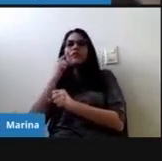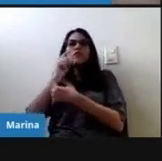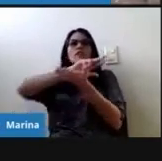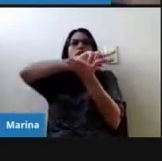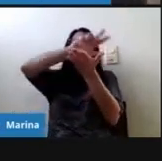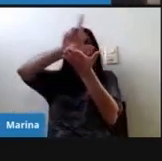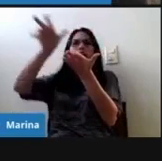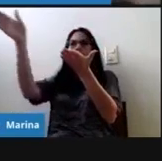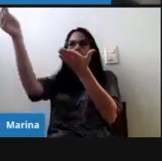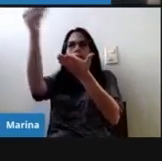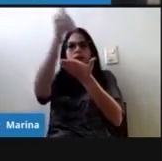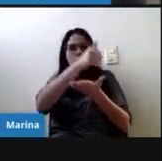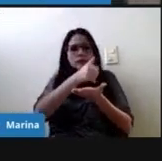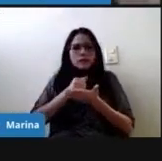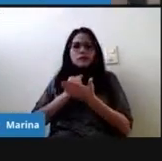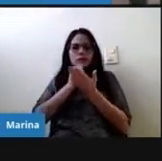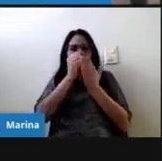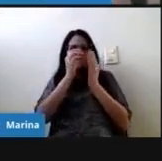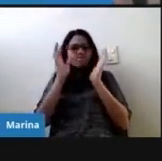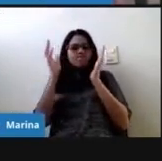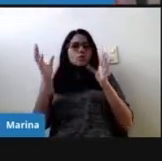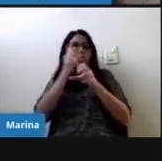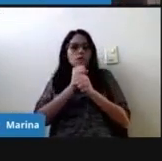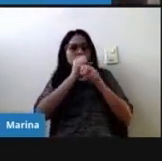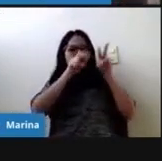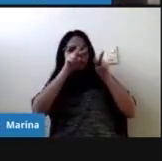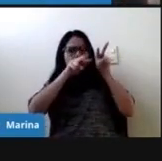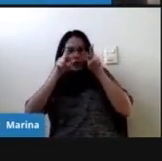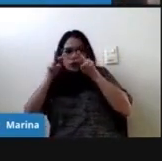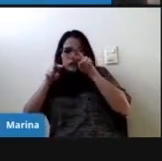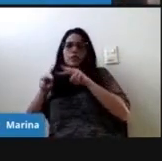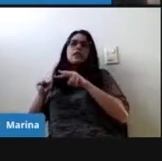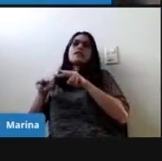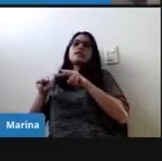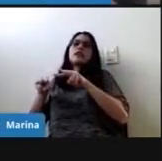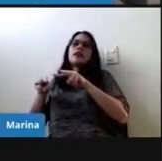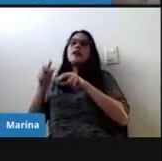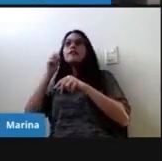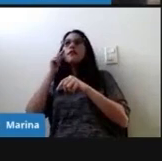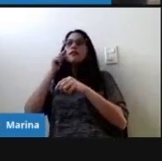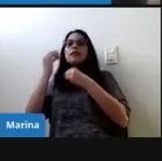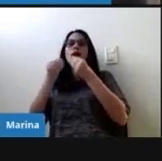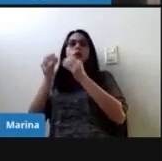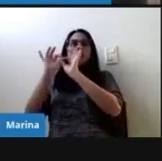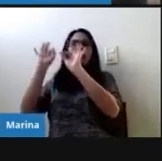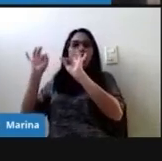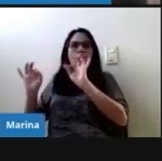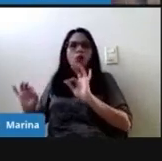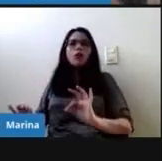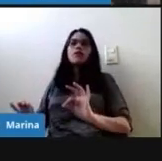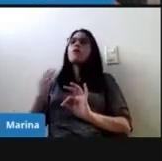variáveis e coloca, a partir dessa análise de múltiplas variáveis, um ranqueamento, que seria um ranqueamento